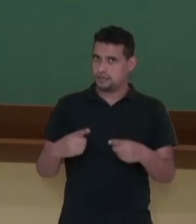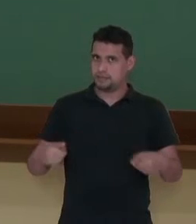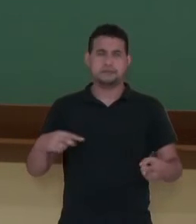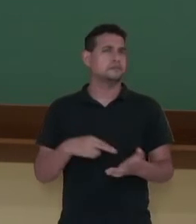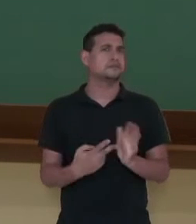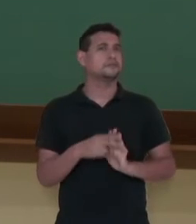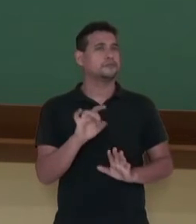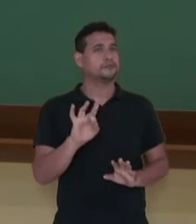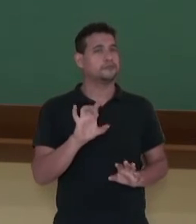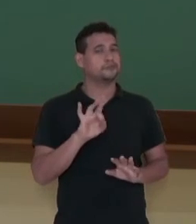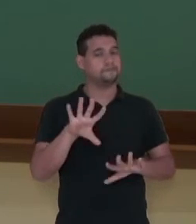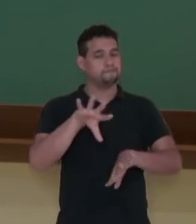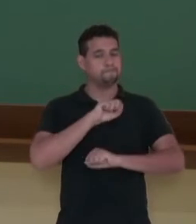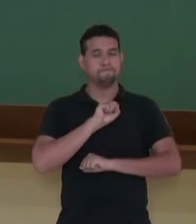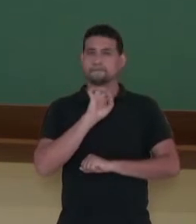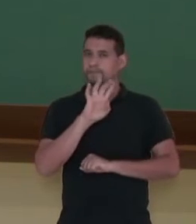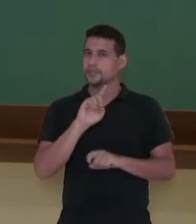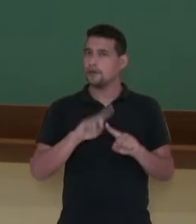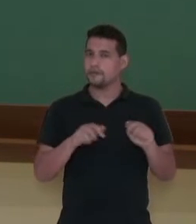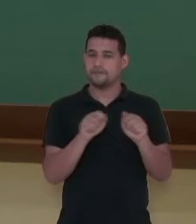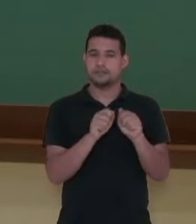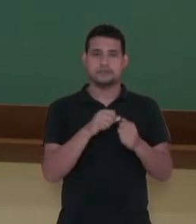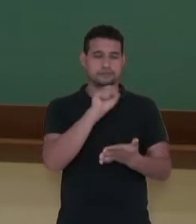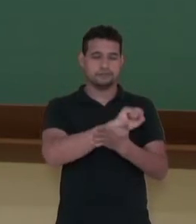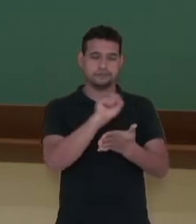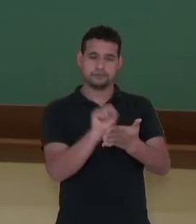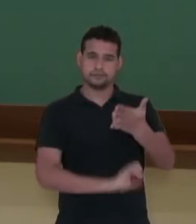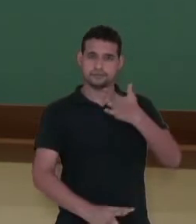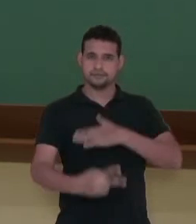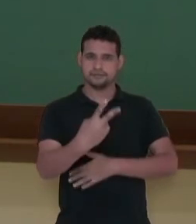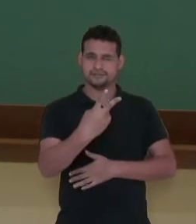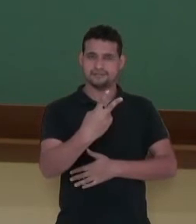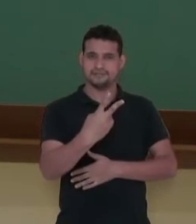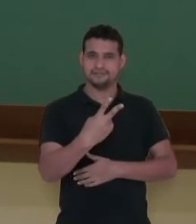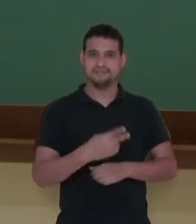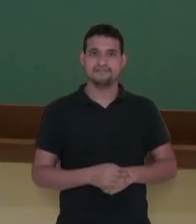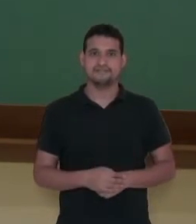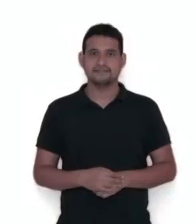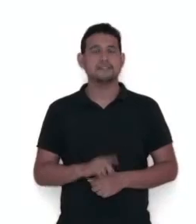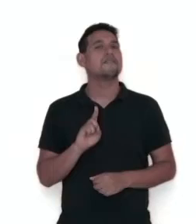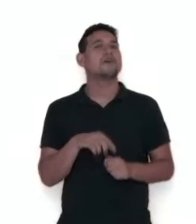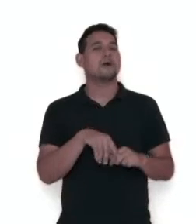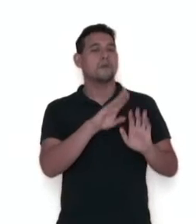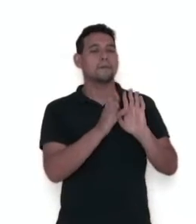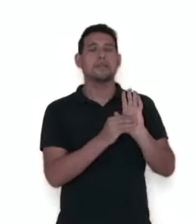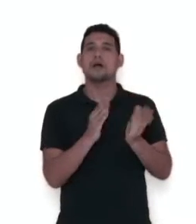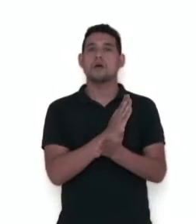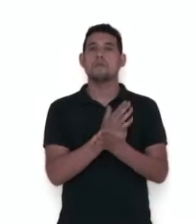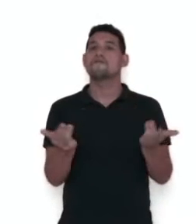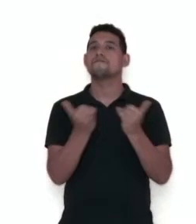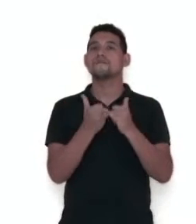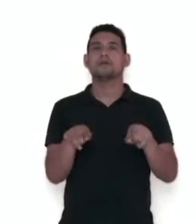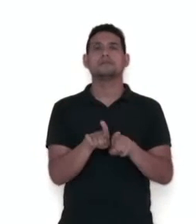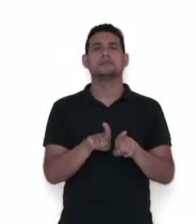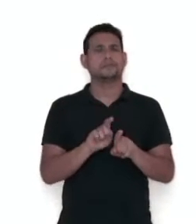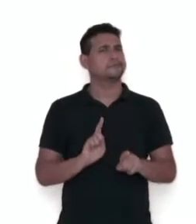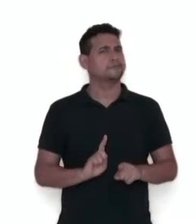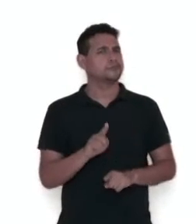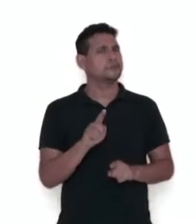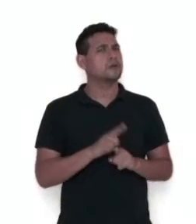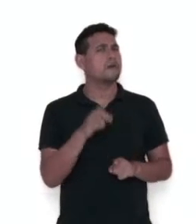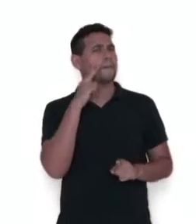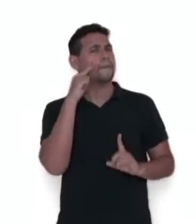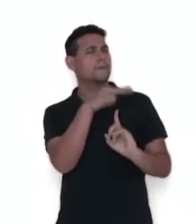apenas inspirada. E vamos para nossa atividade 2. Completa la información. Desde tu punto